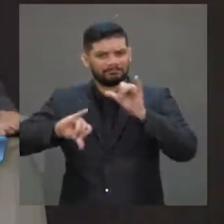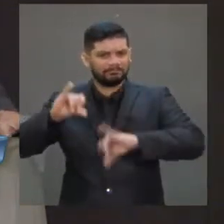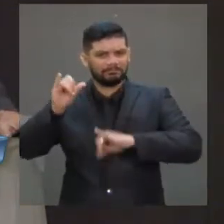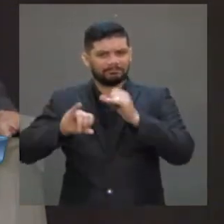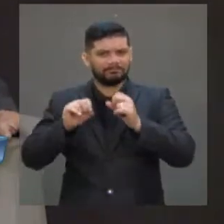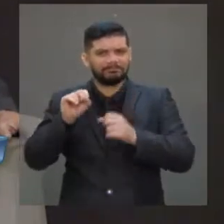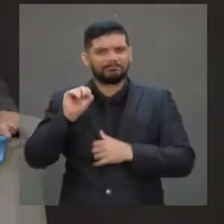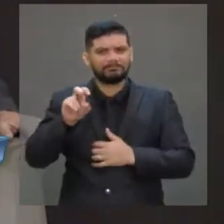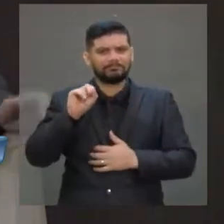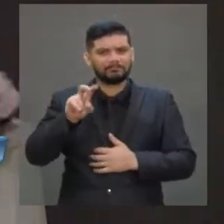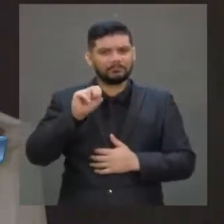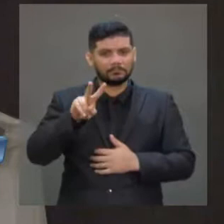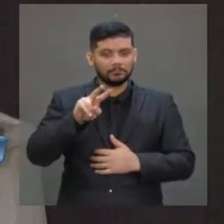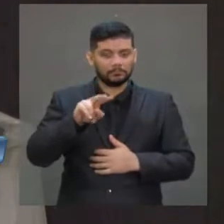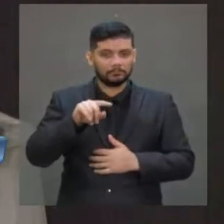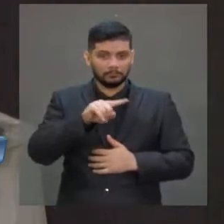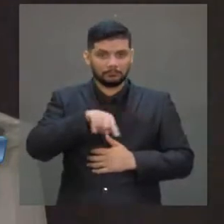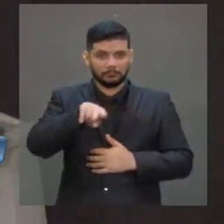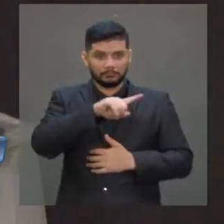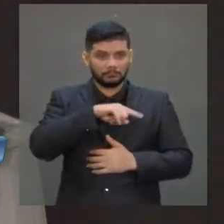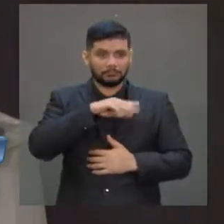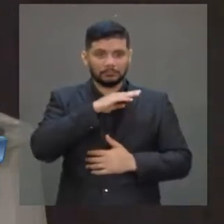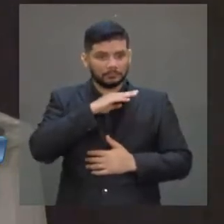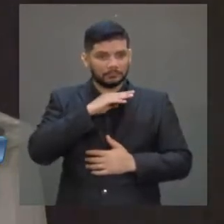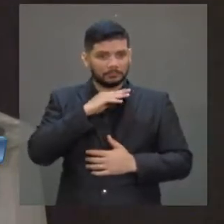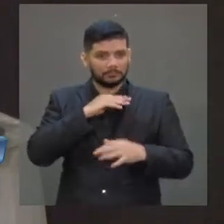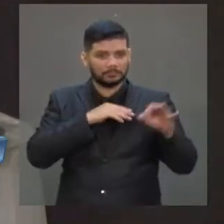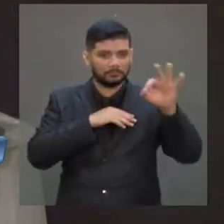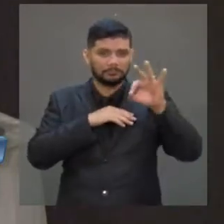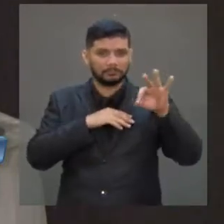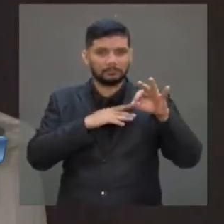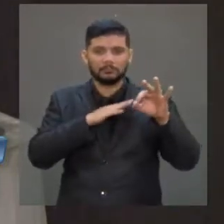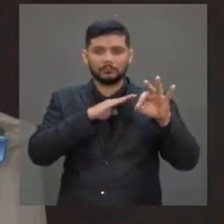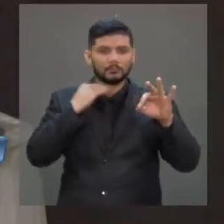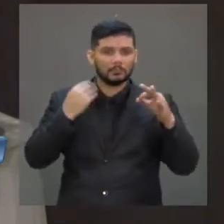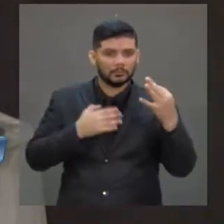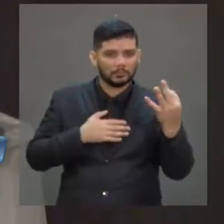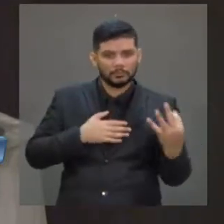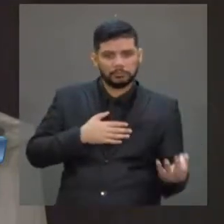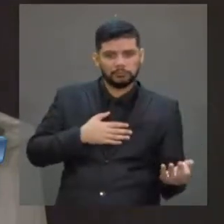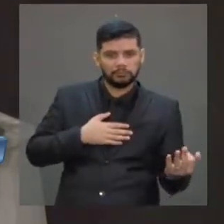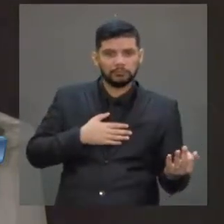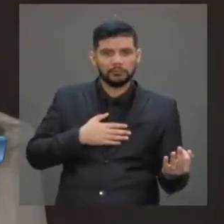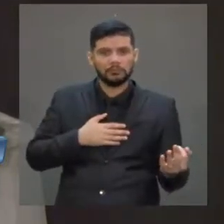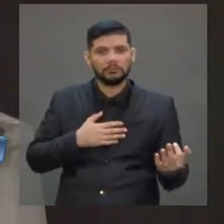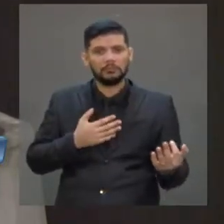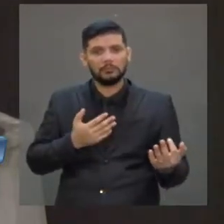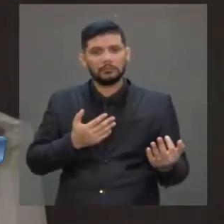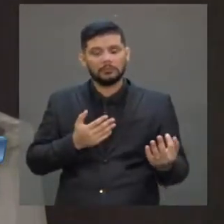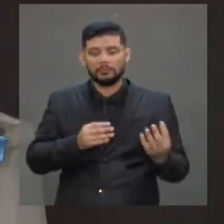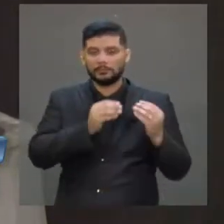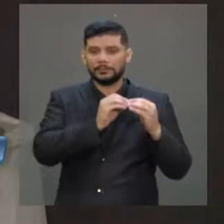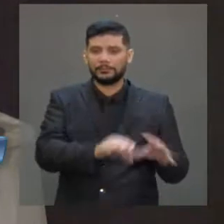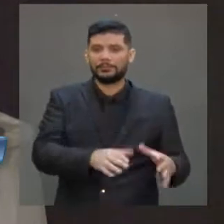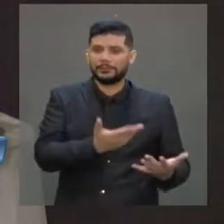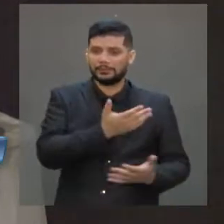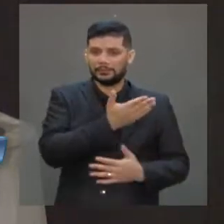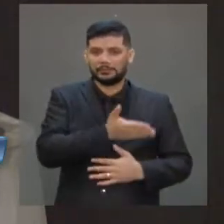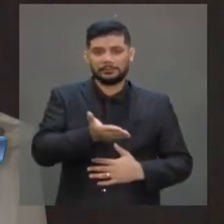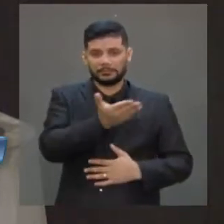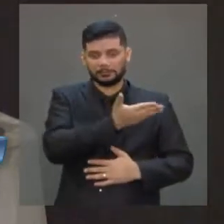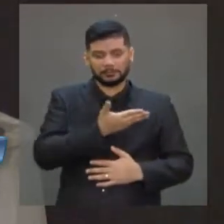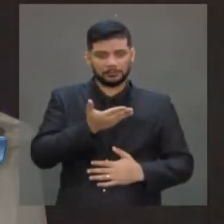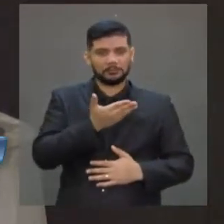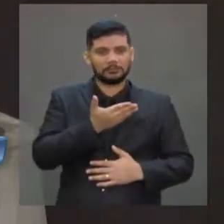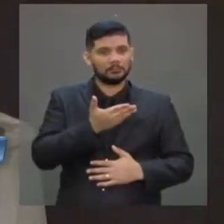venenos, esses venenos matam as abelhas, e as abelhas, portanto, em sendo mortas, vão impactar diretamente a apicultura, isso vai